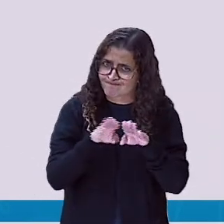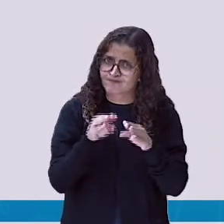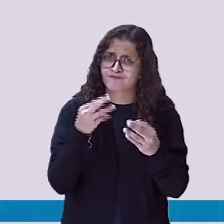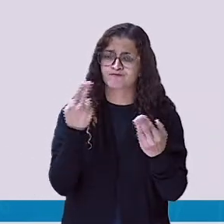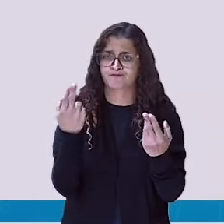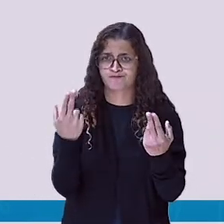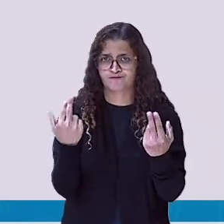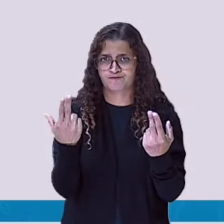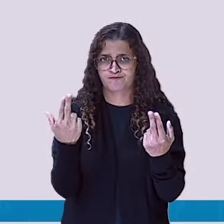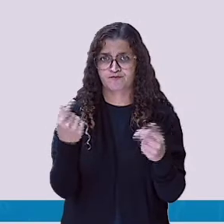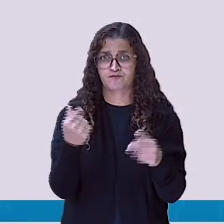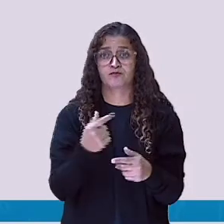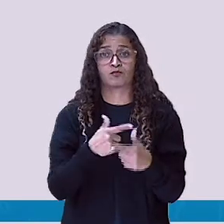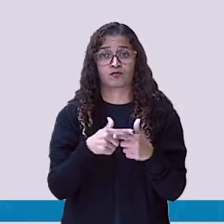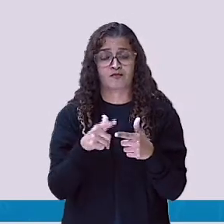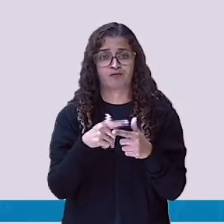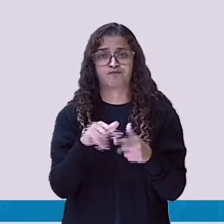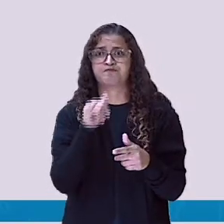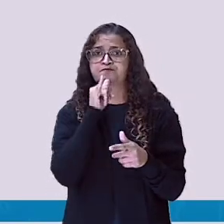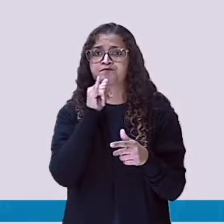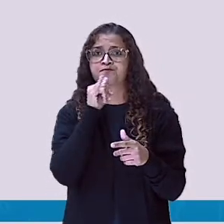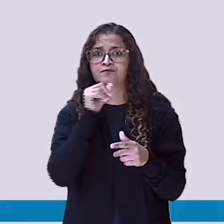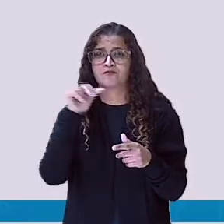Vamos para o nosso segundo exemplo.